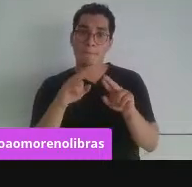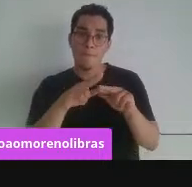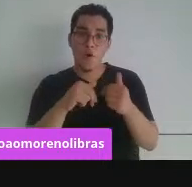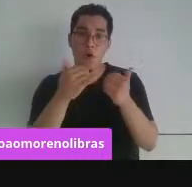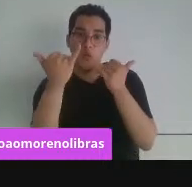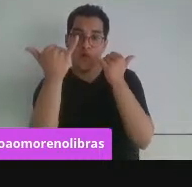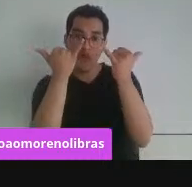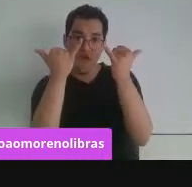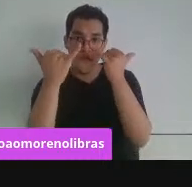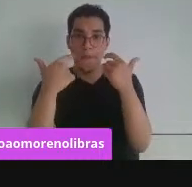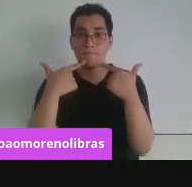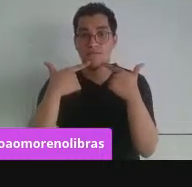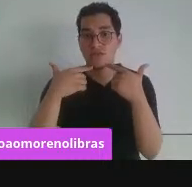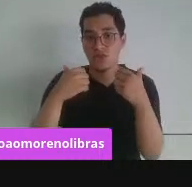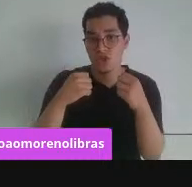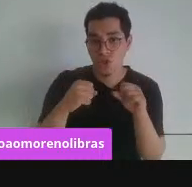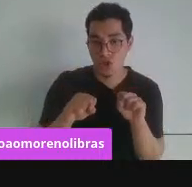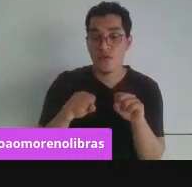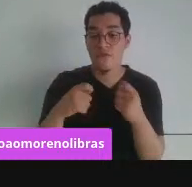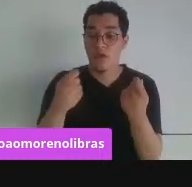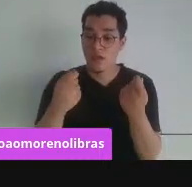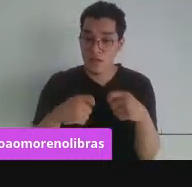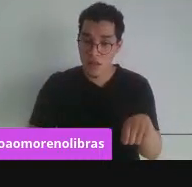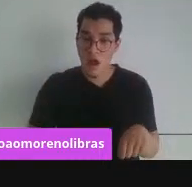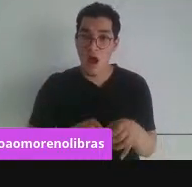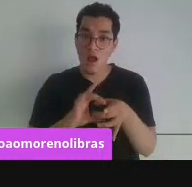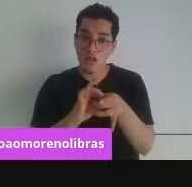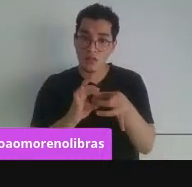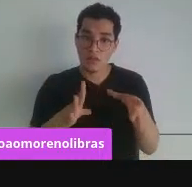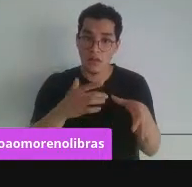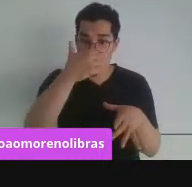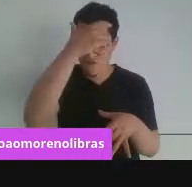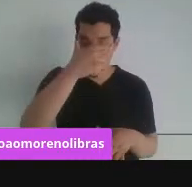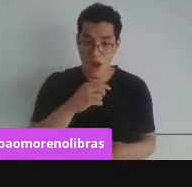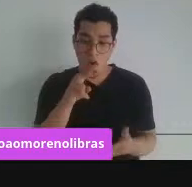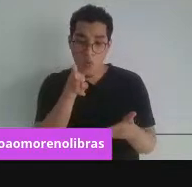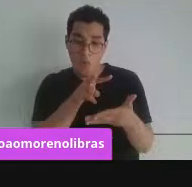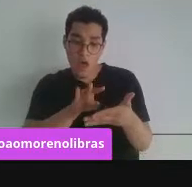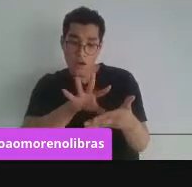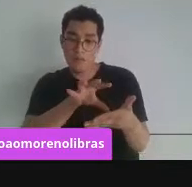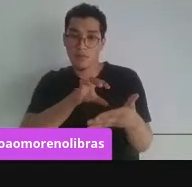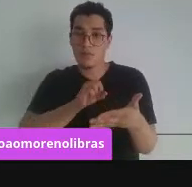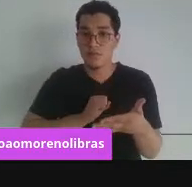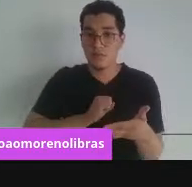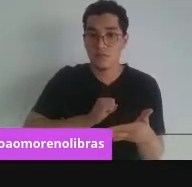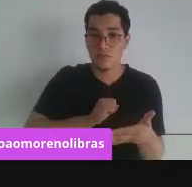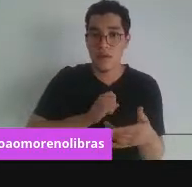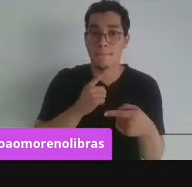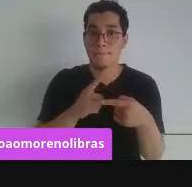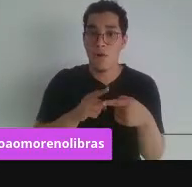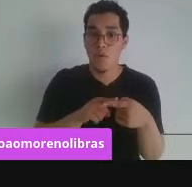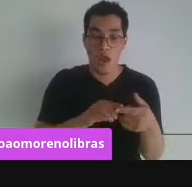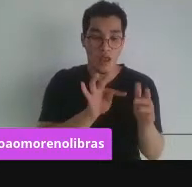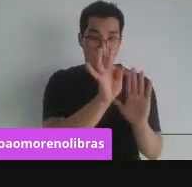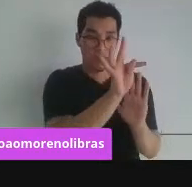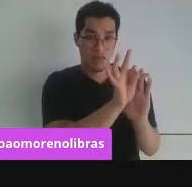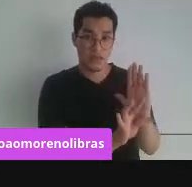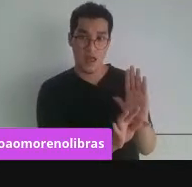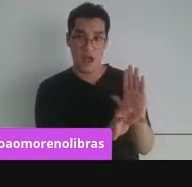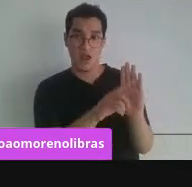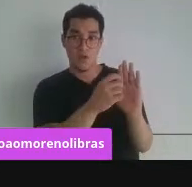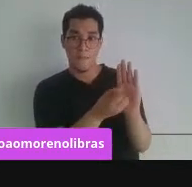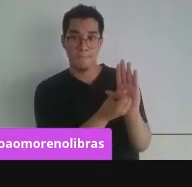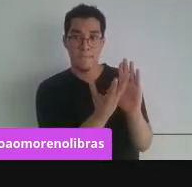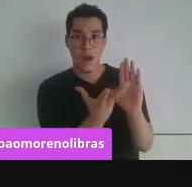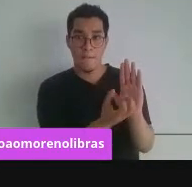de superfície disponíveis. Todo texto é, tanto na produção quanto na interpretação, objeto de um